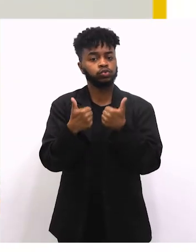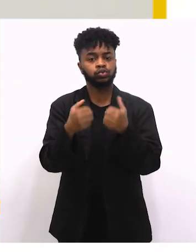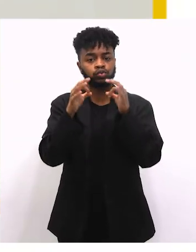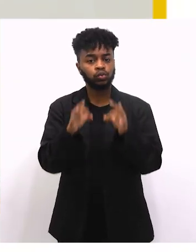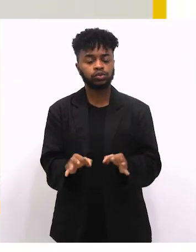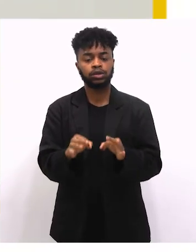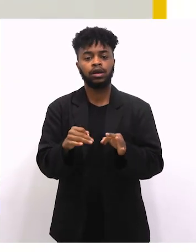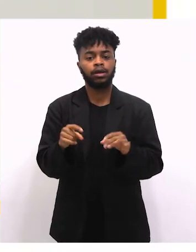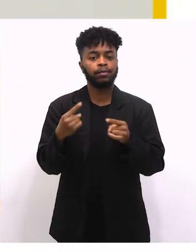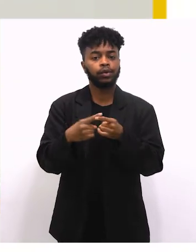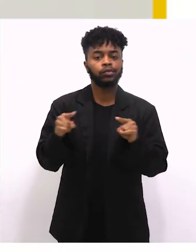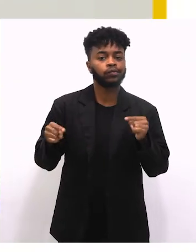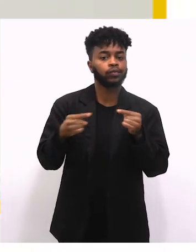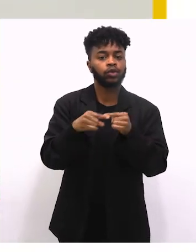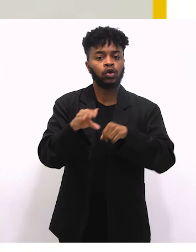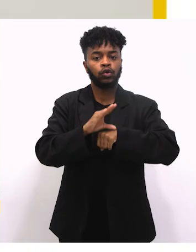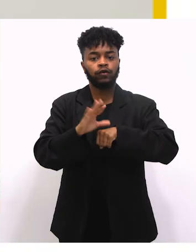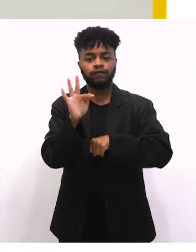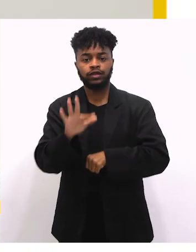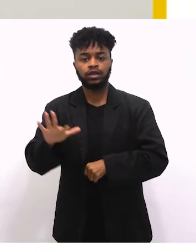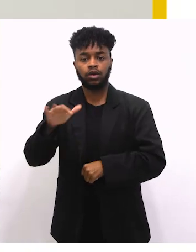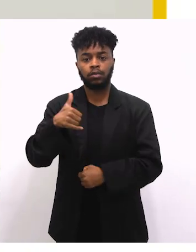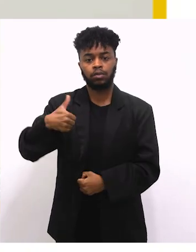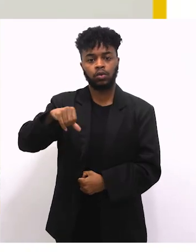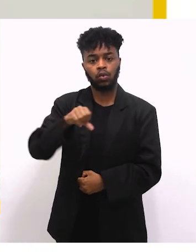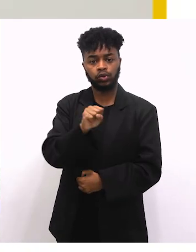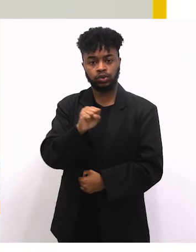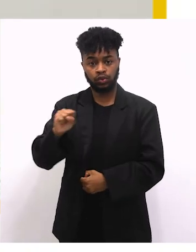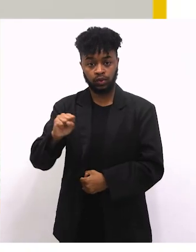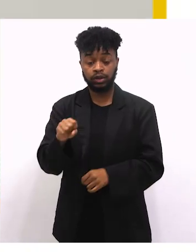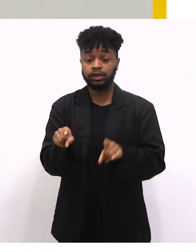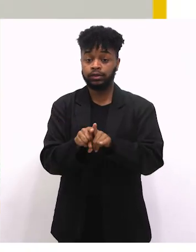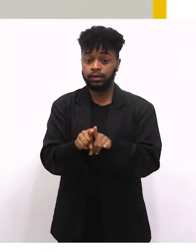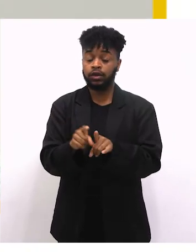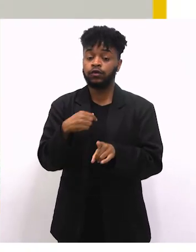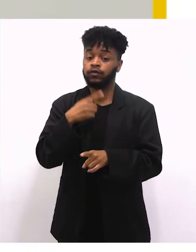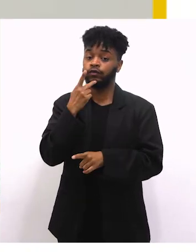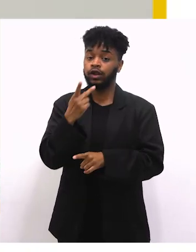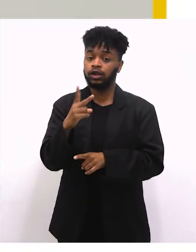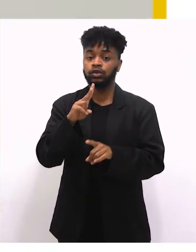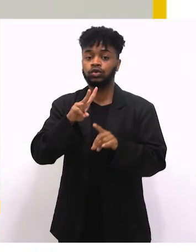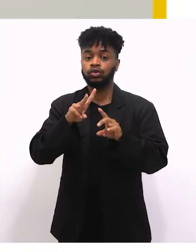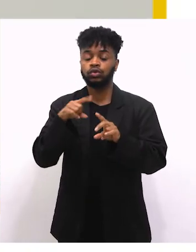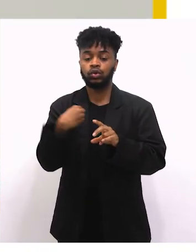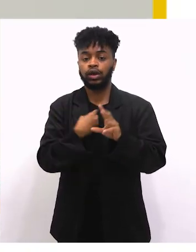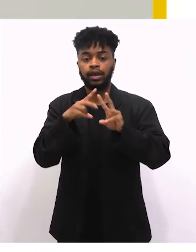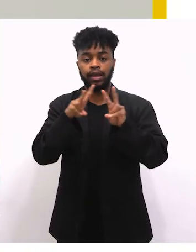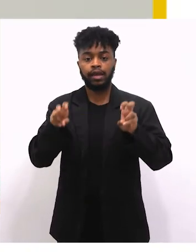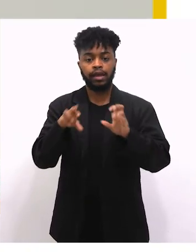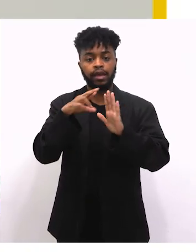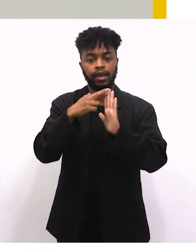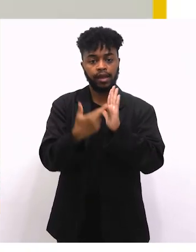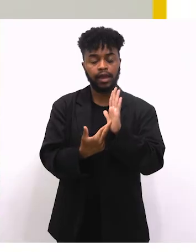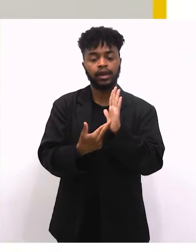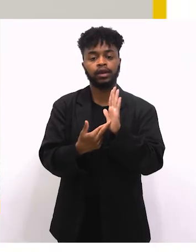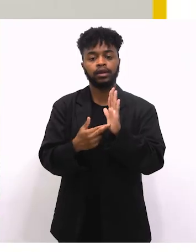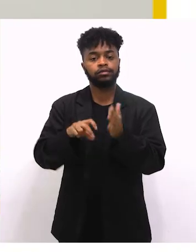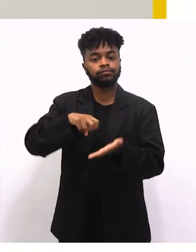na nossa Constituição Federal de 88. E citando também o nosso Código Penal,